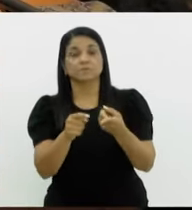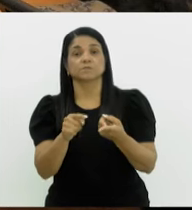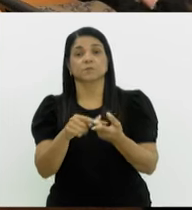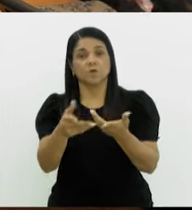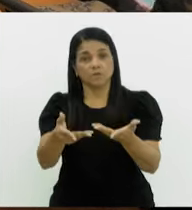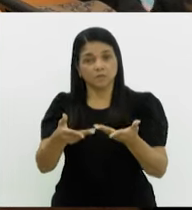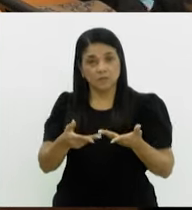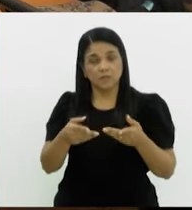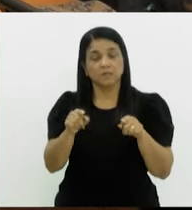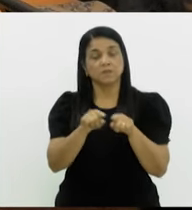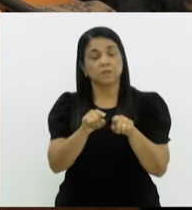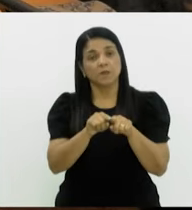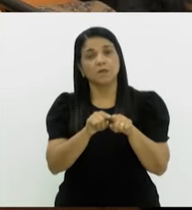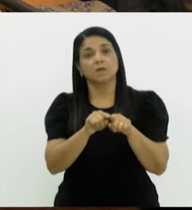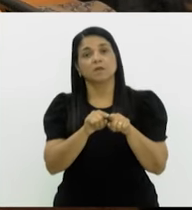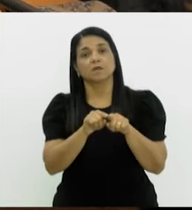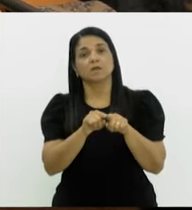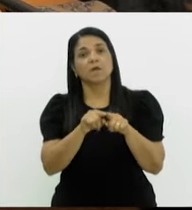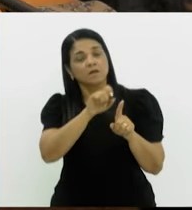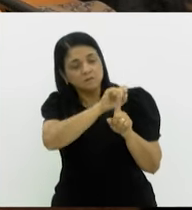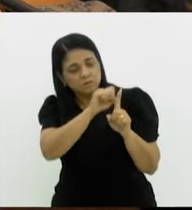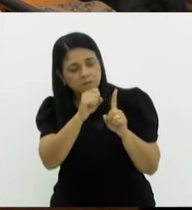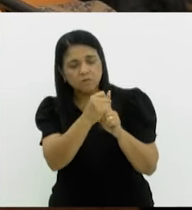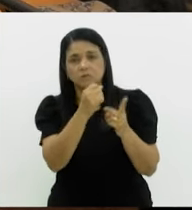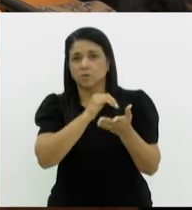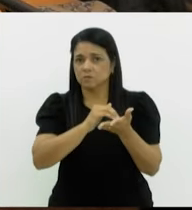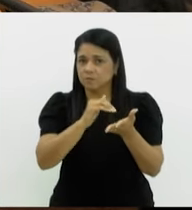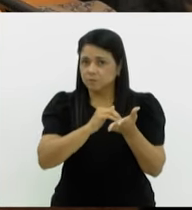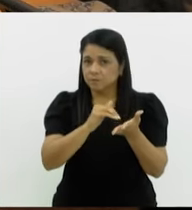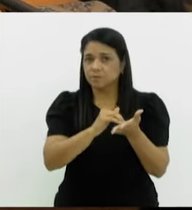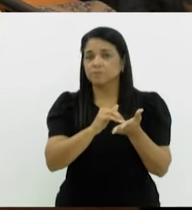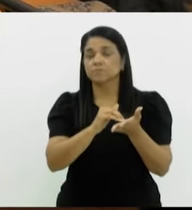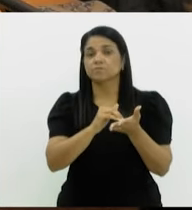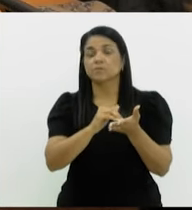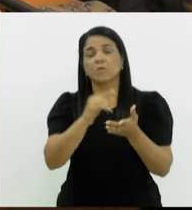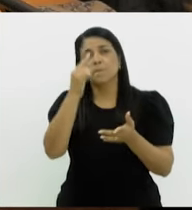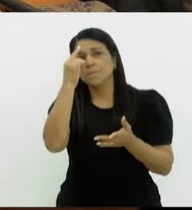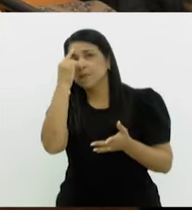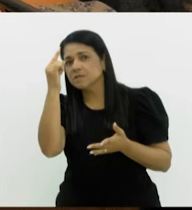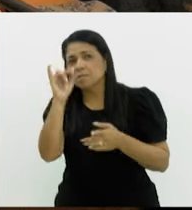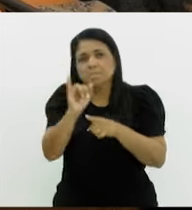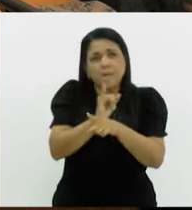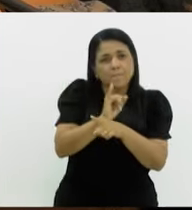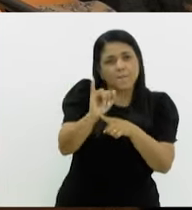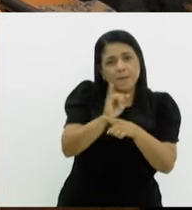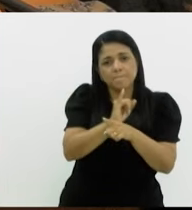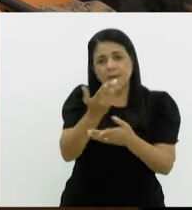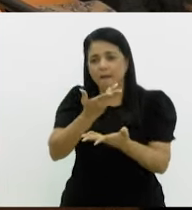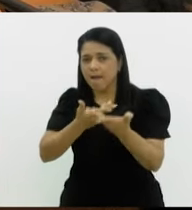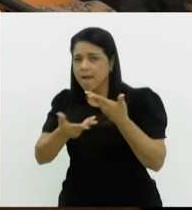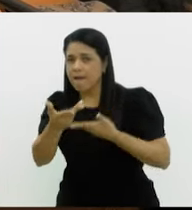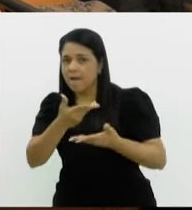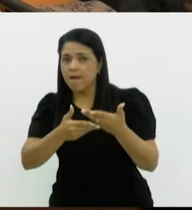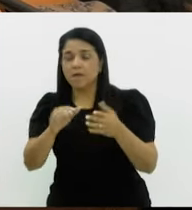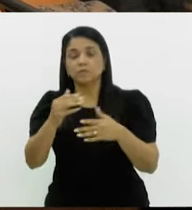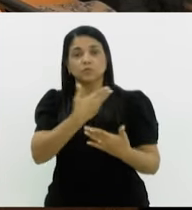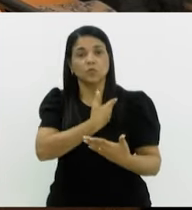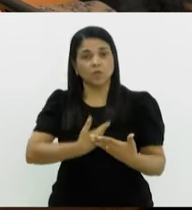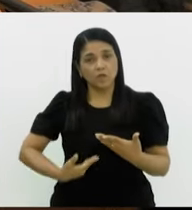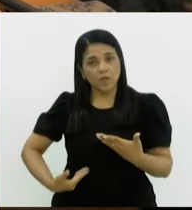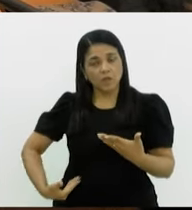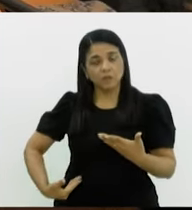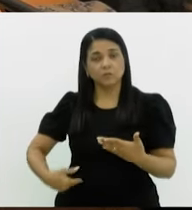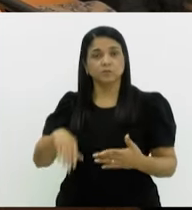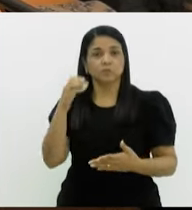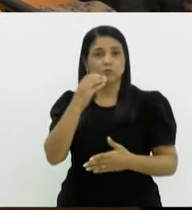da Secretaria de Assistência Social, e vamos pensar em algum tipo de contrapartida mínima do governo do estado